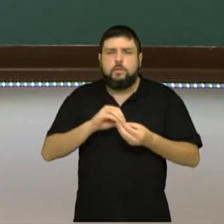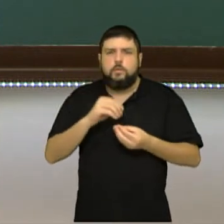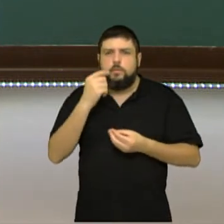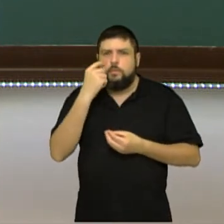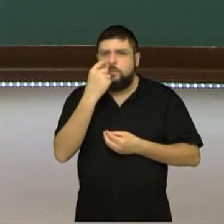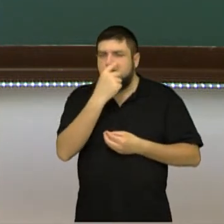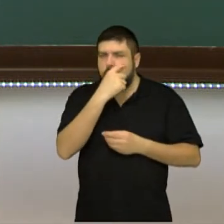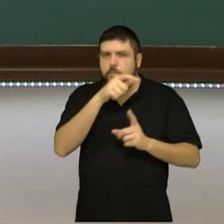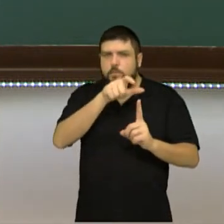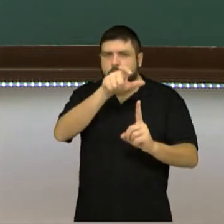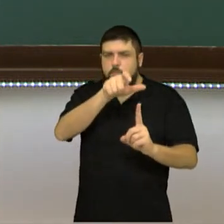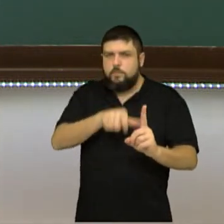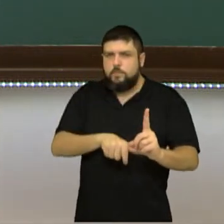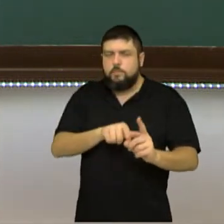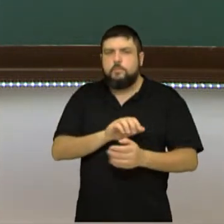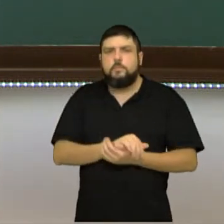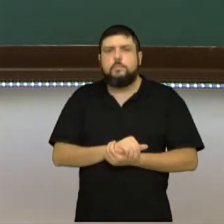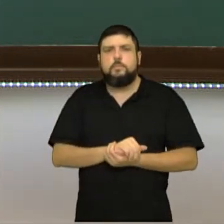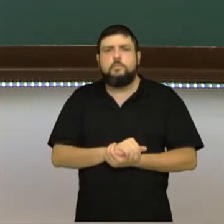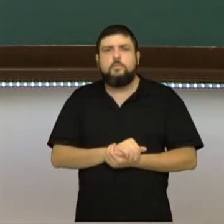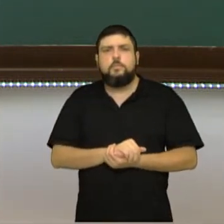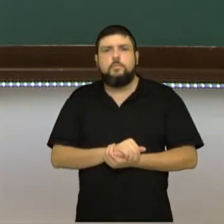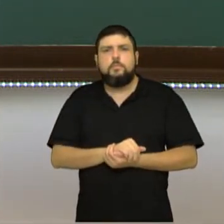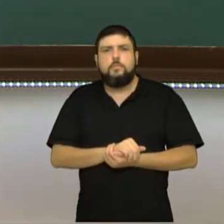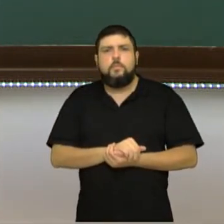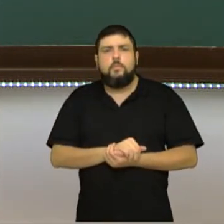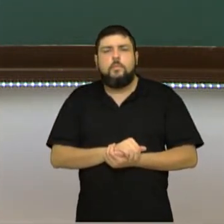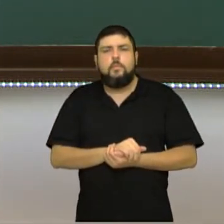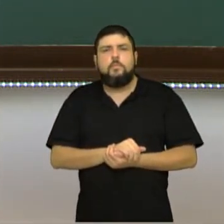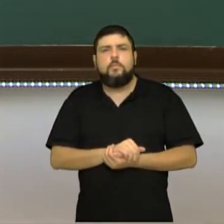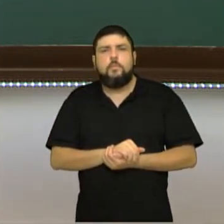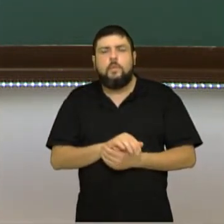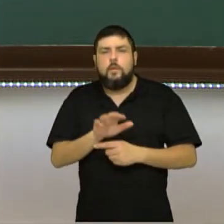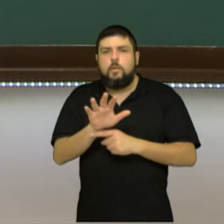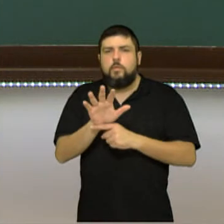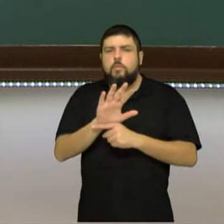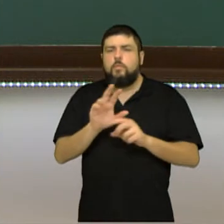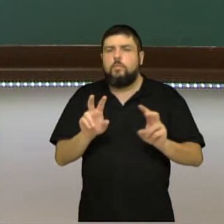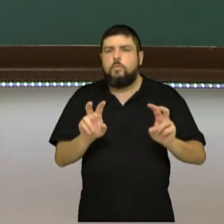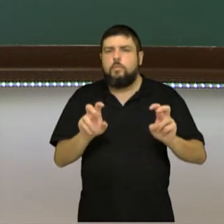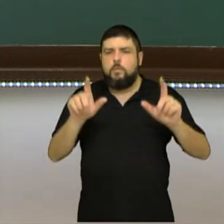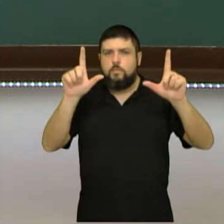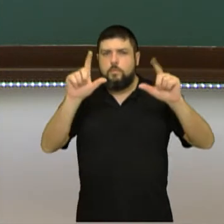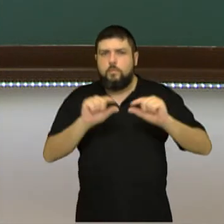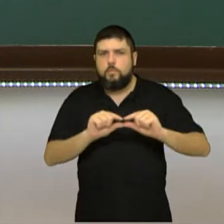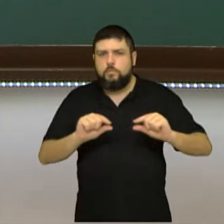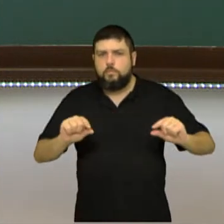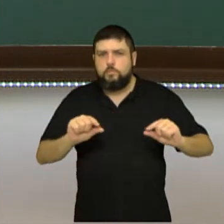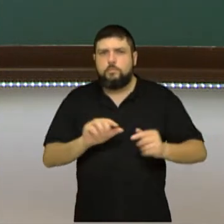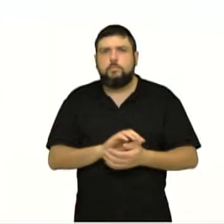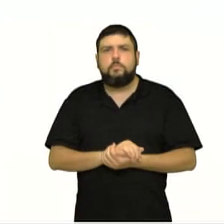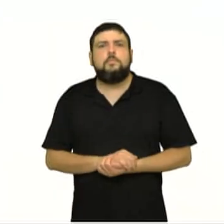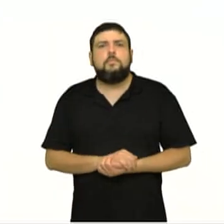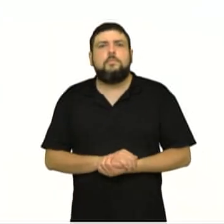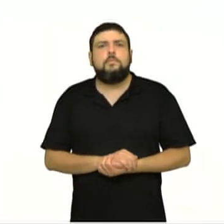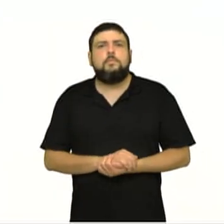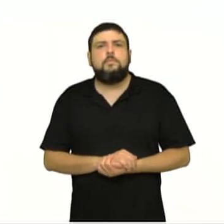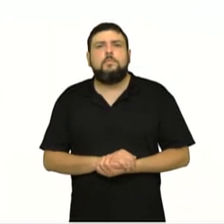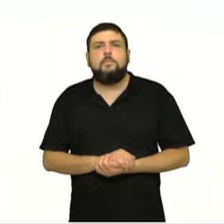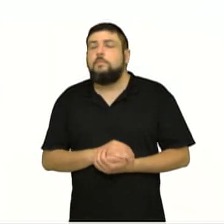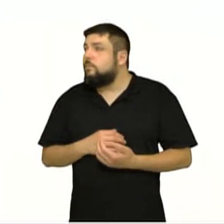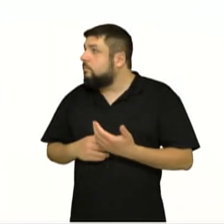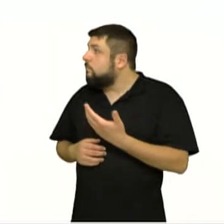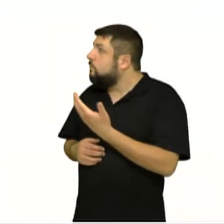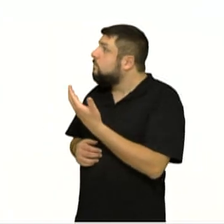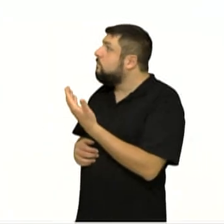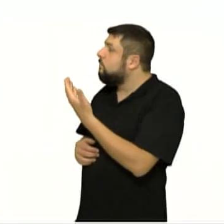do personagem. Aqui nós temos uma cena do filme Quero Ser John Malkovich, de 1999. Aqui